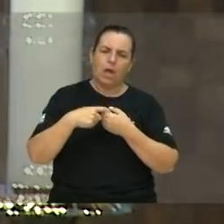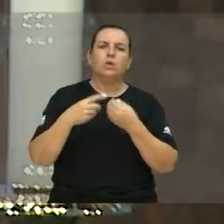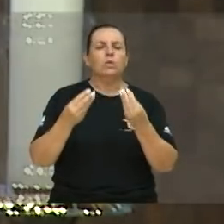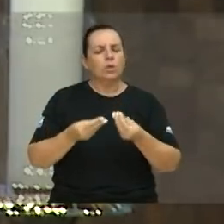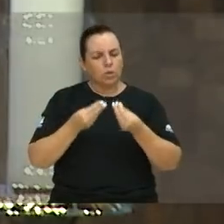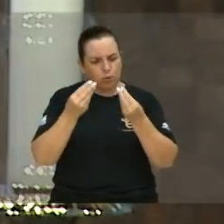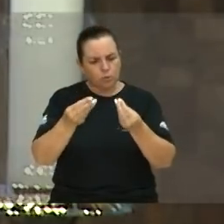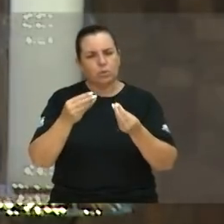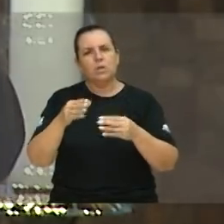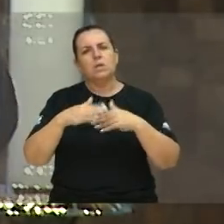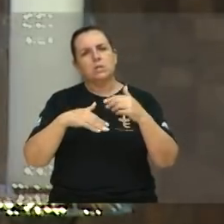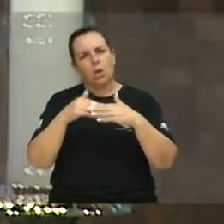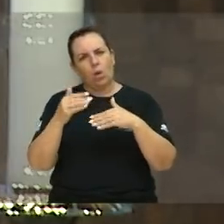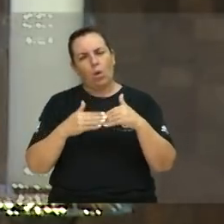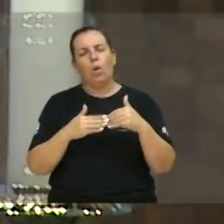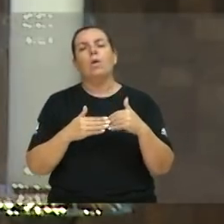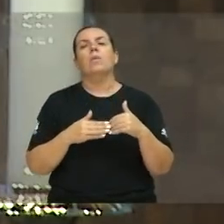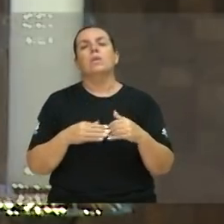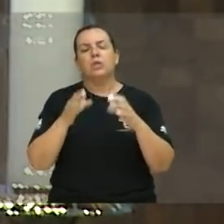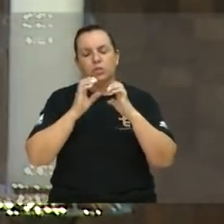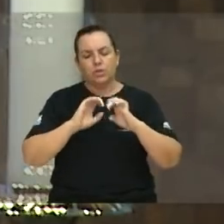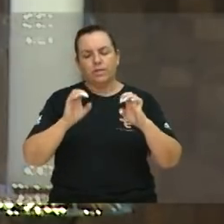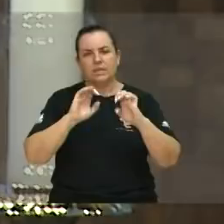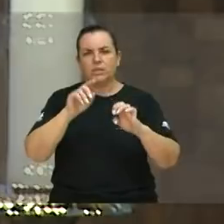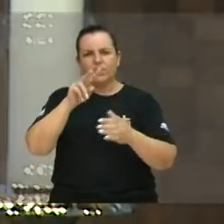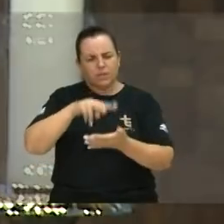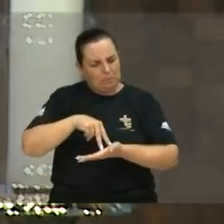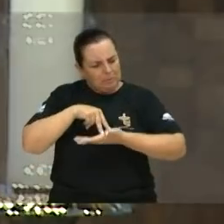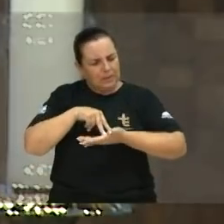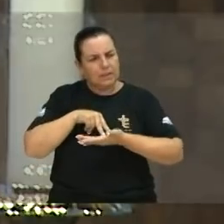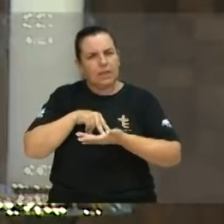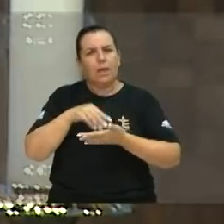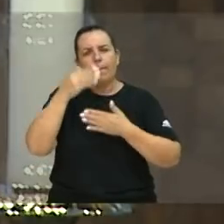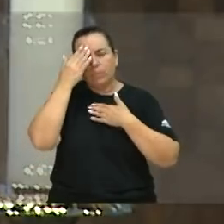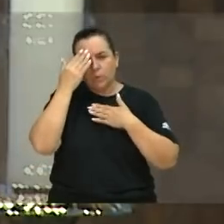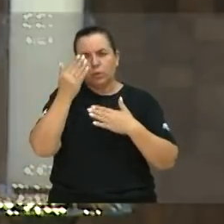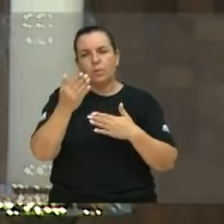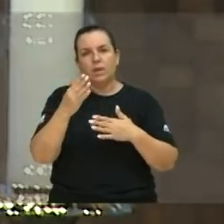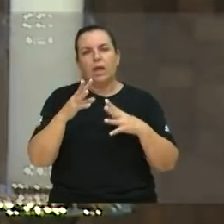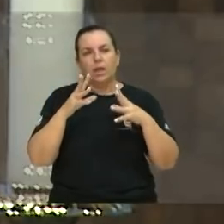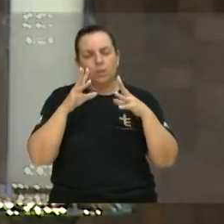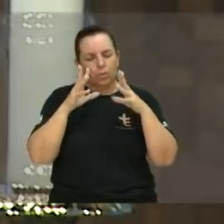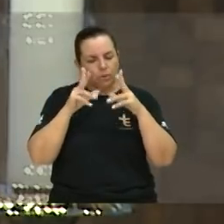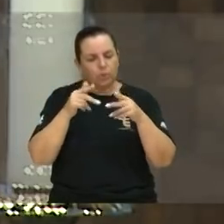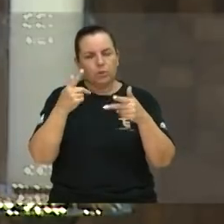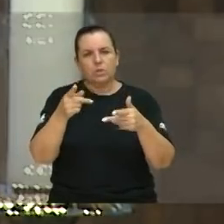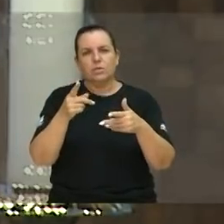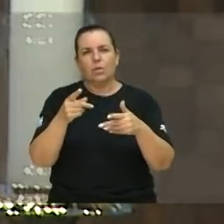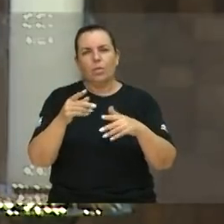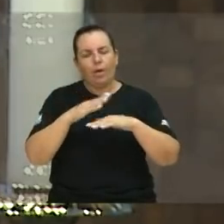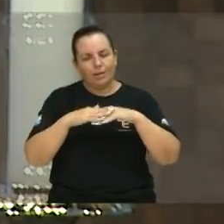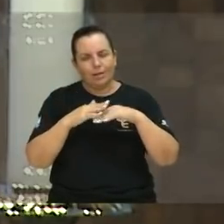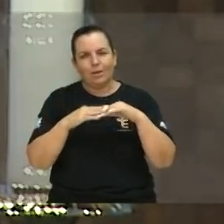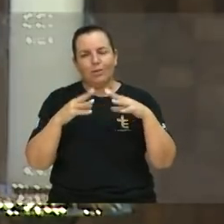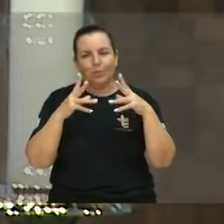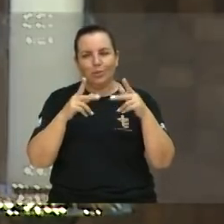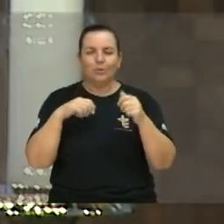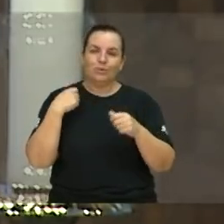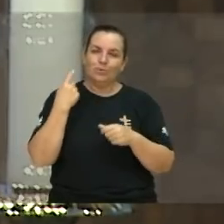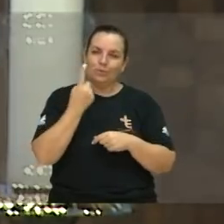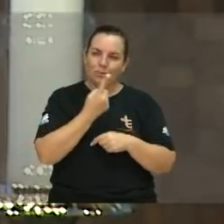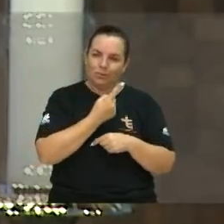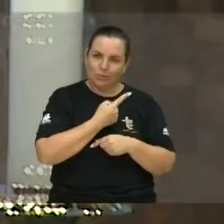com essa obra de evangelização você que mantém essa obra de evangelização muito obrigado pela sua solidariedade pelo seu carinho